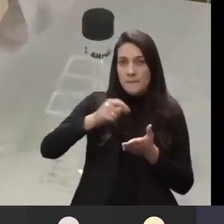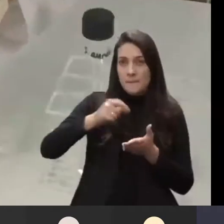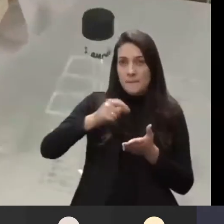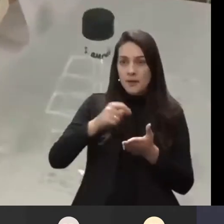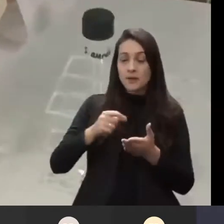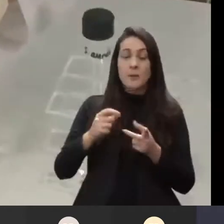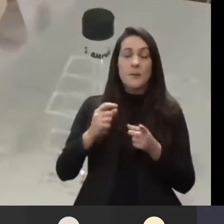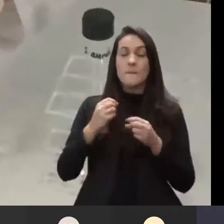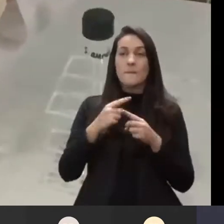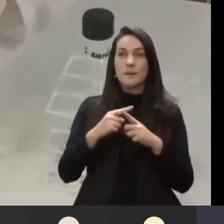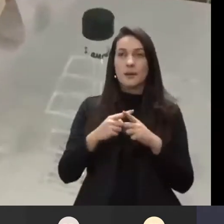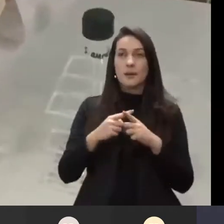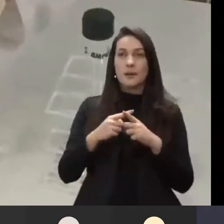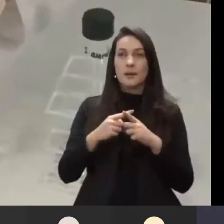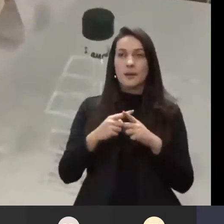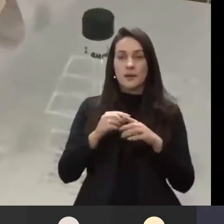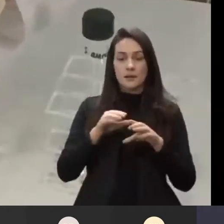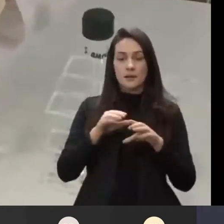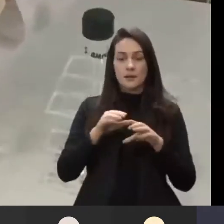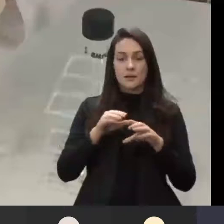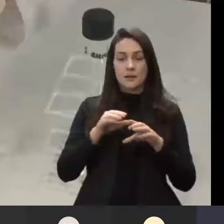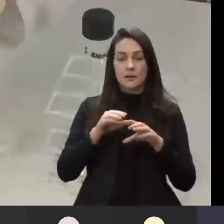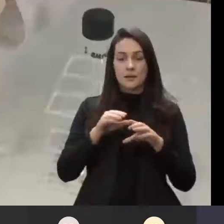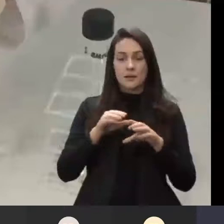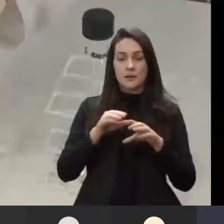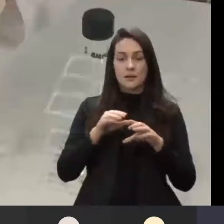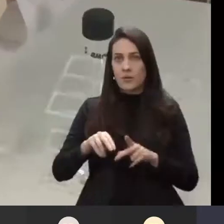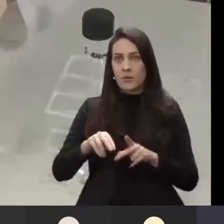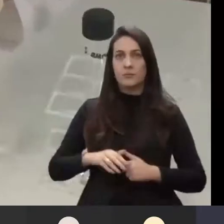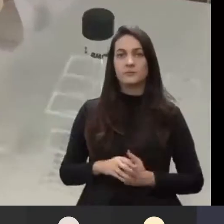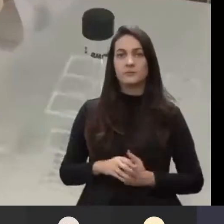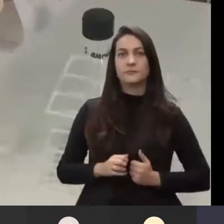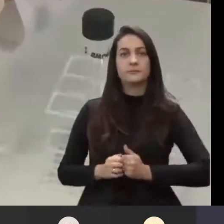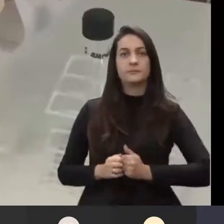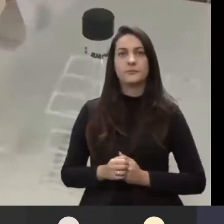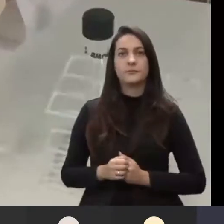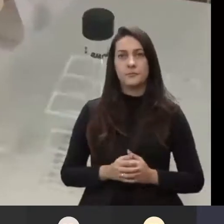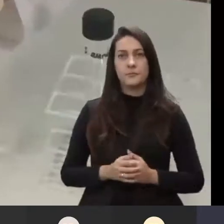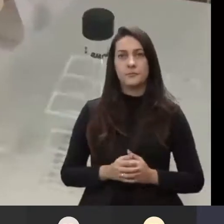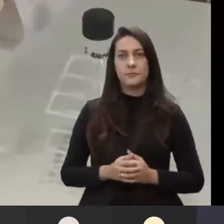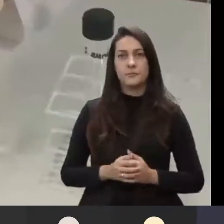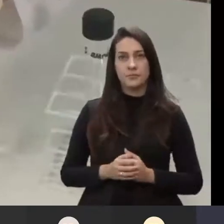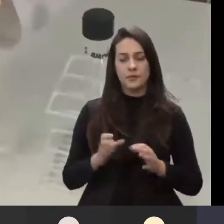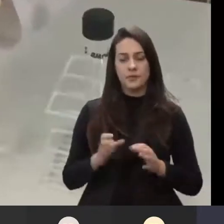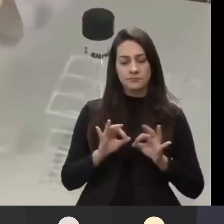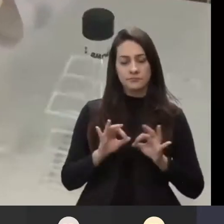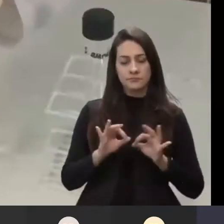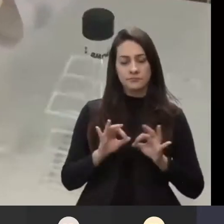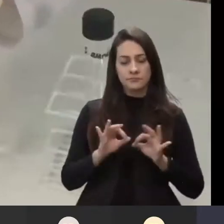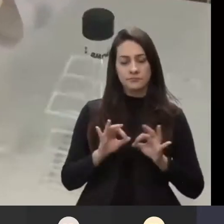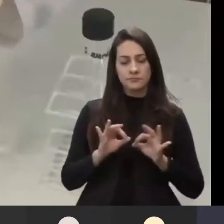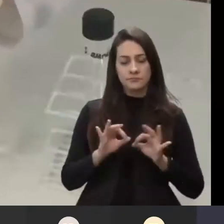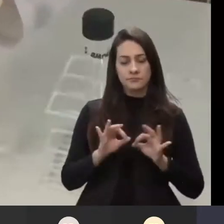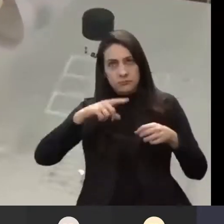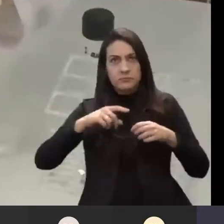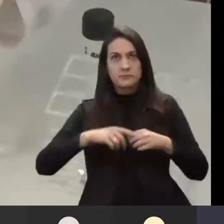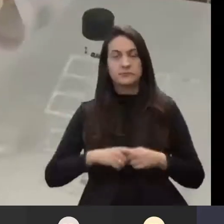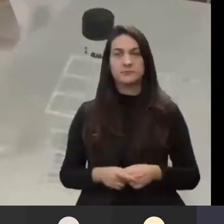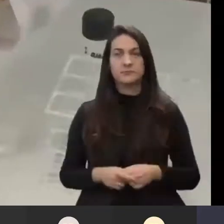bacteriana na salina e consiga ali dissolver essa célula bacteriana na salina. Nós estamos preparando ali o